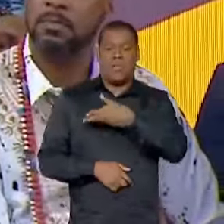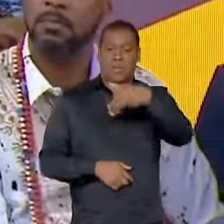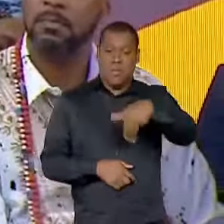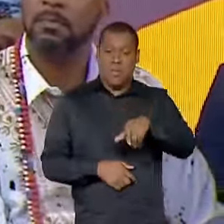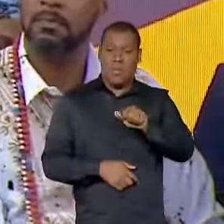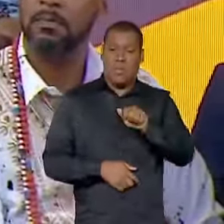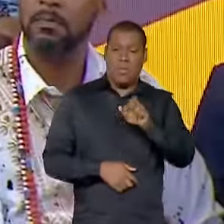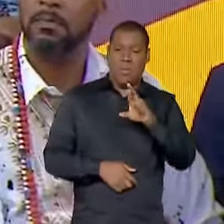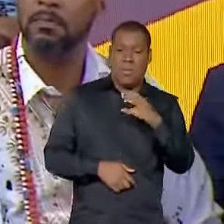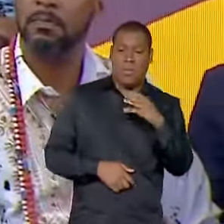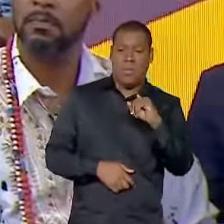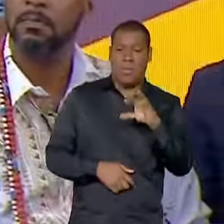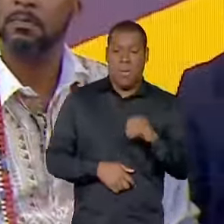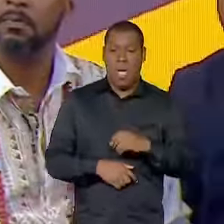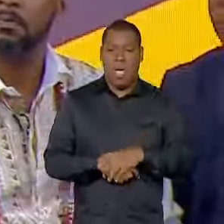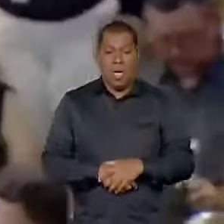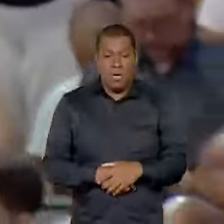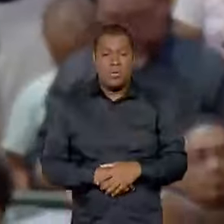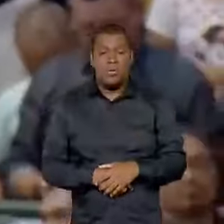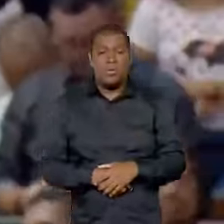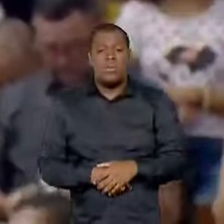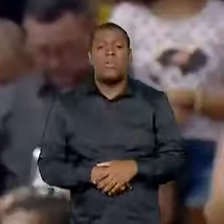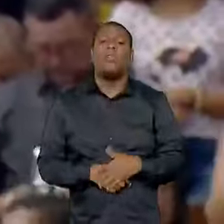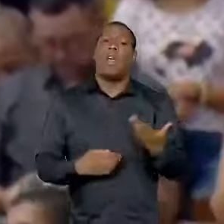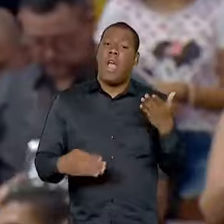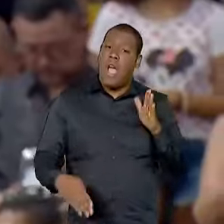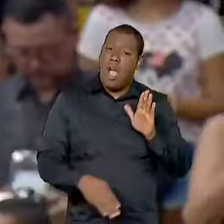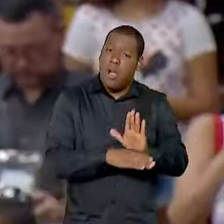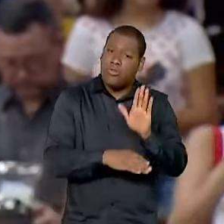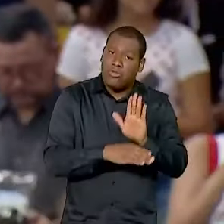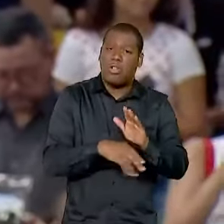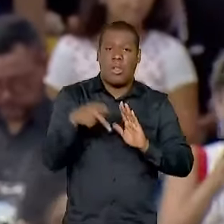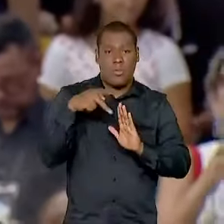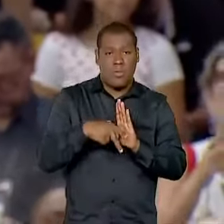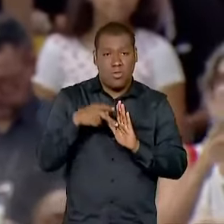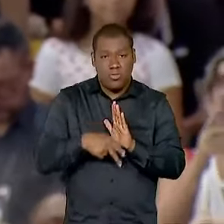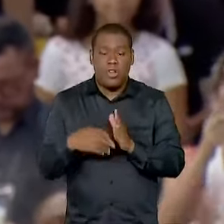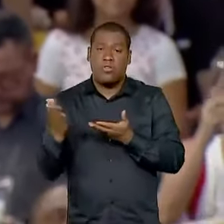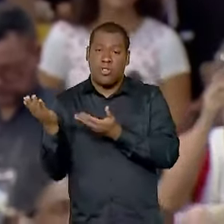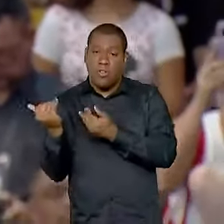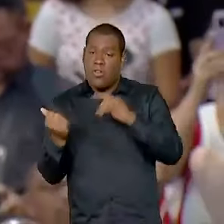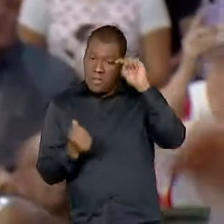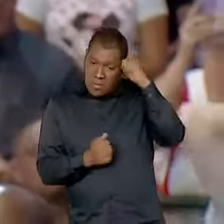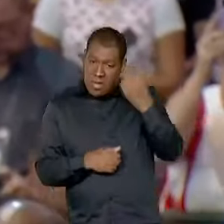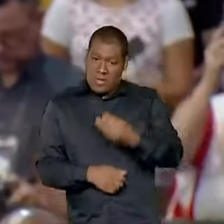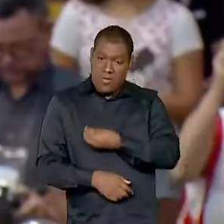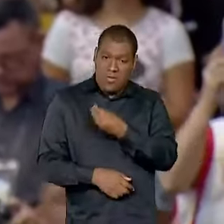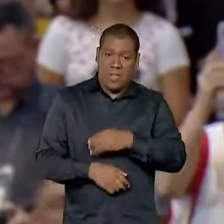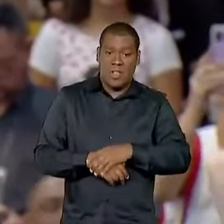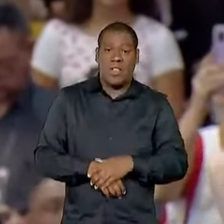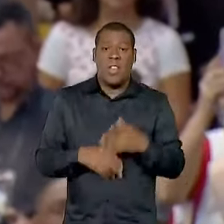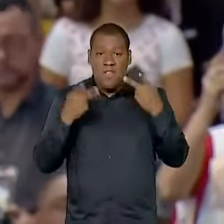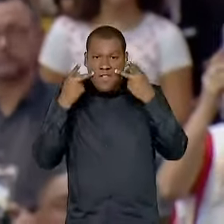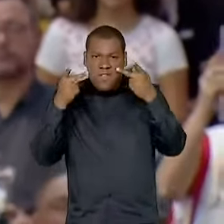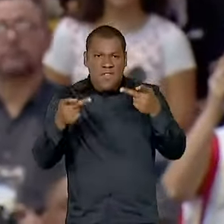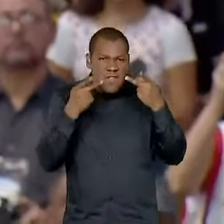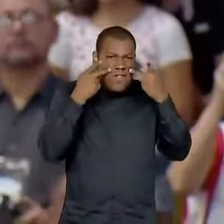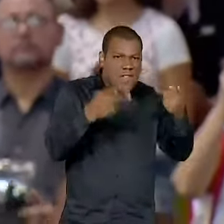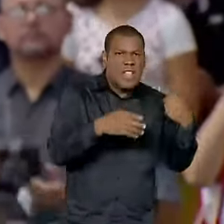no programa da Juventude Negra tem que viajar esse país. Cada cidade desse